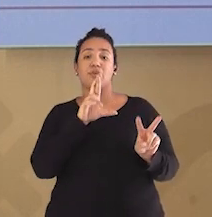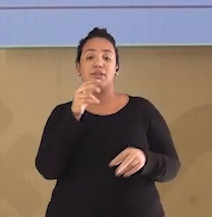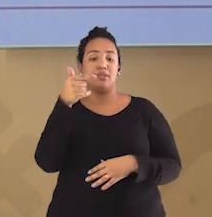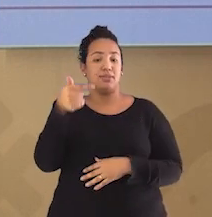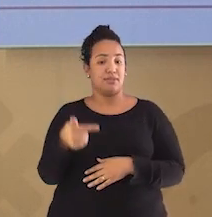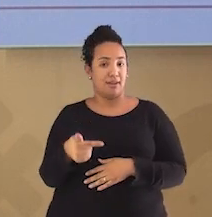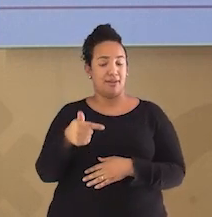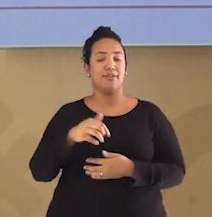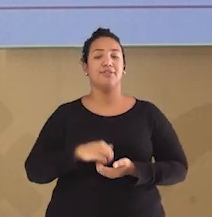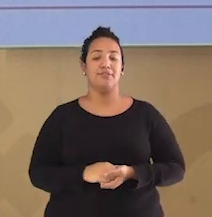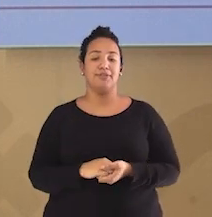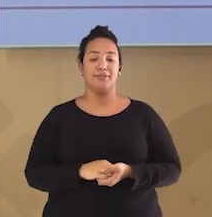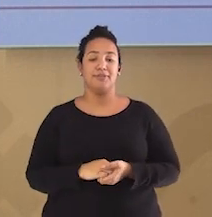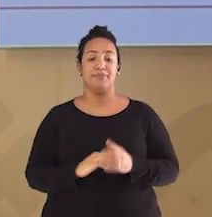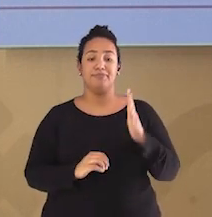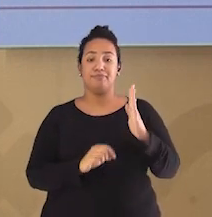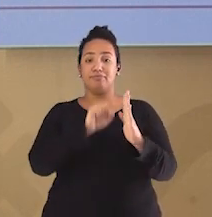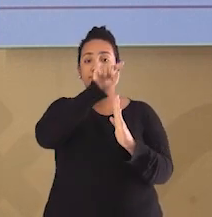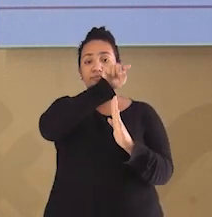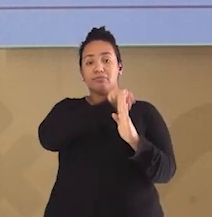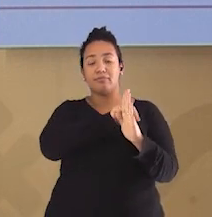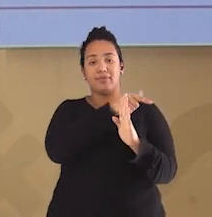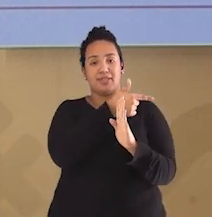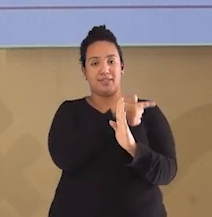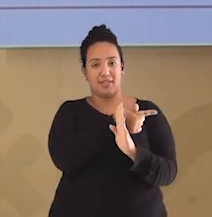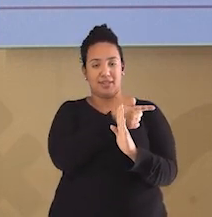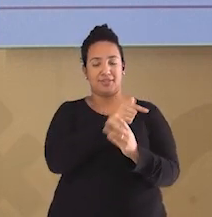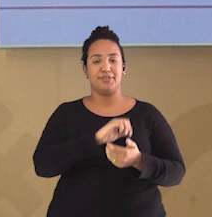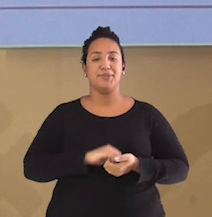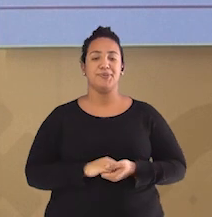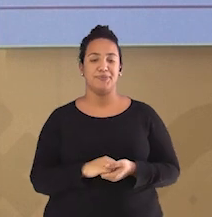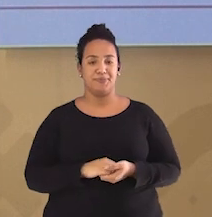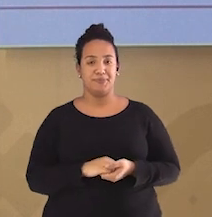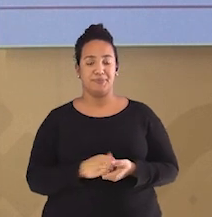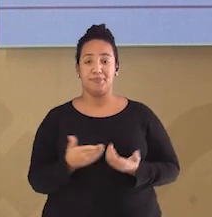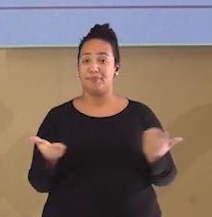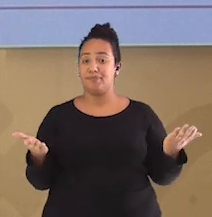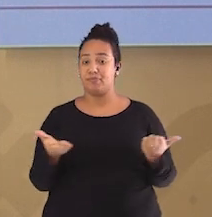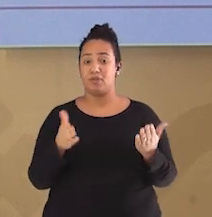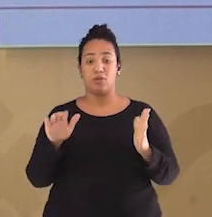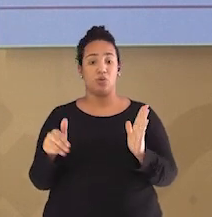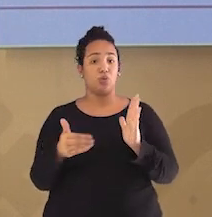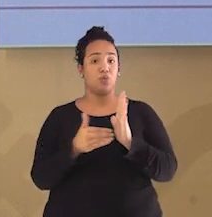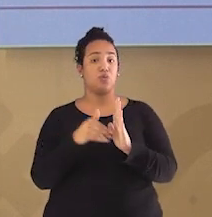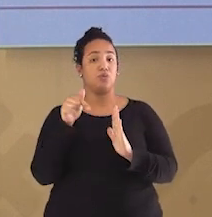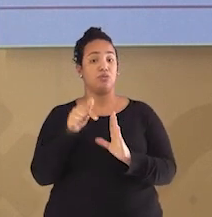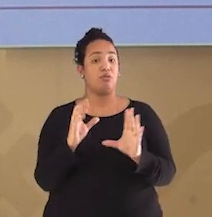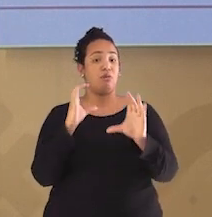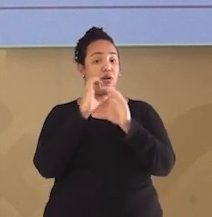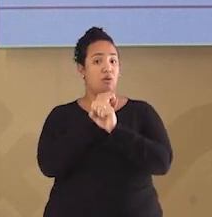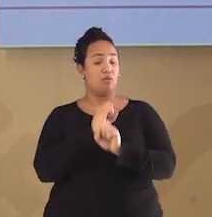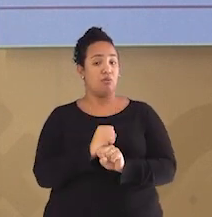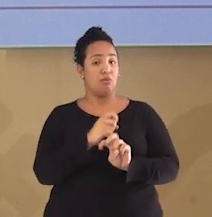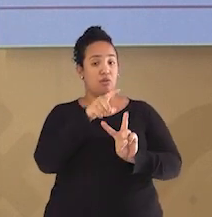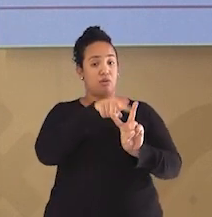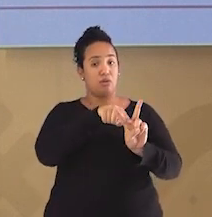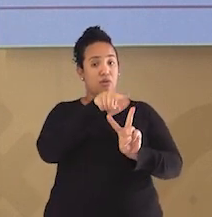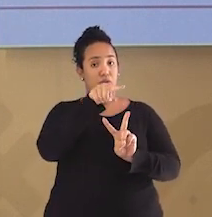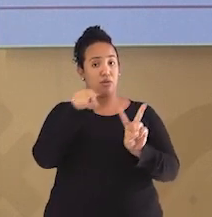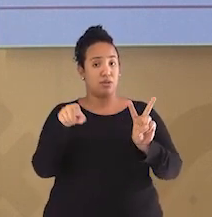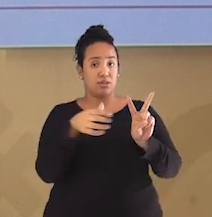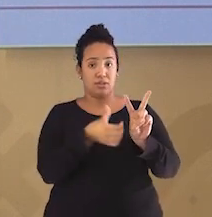7. E a medida do lado desse quadrado é 7. E, por fim, vamos calcular a raiz quadrada